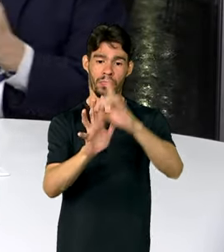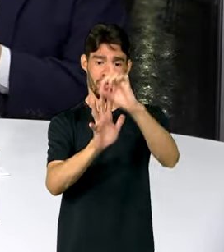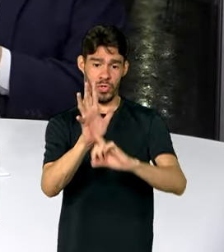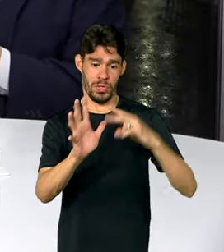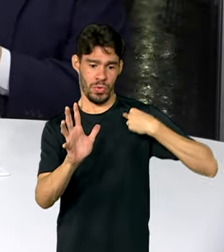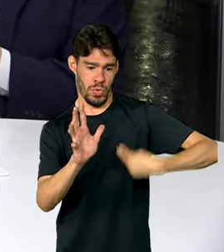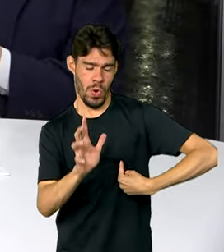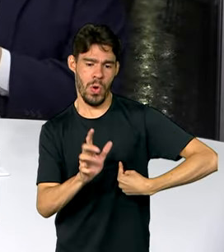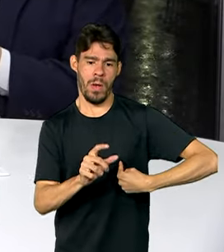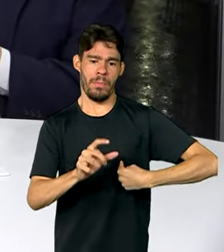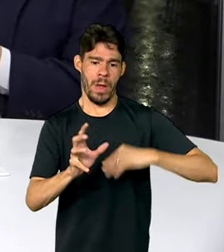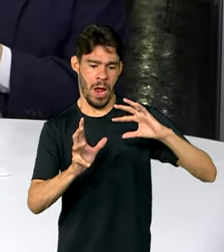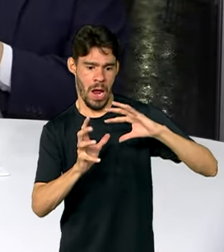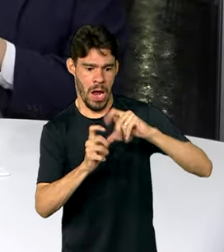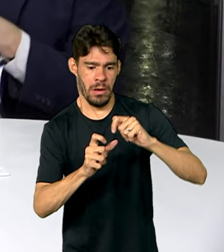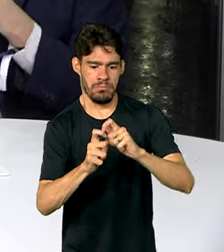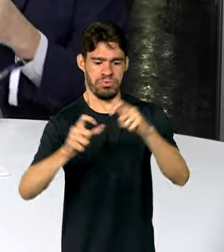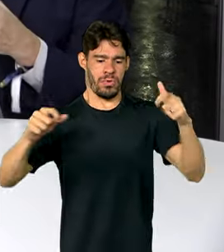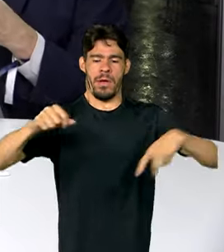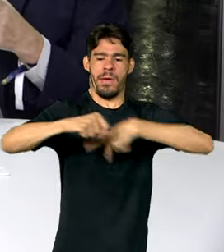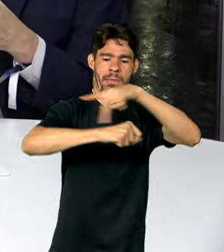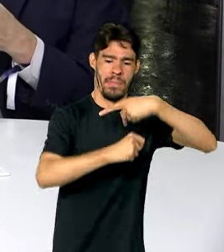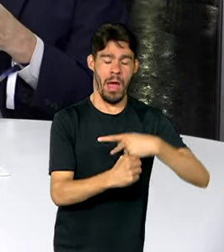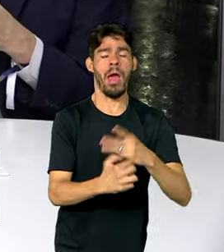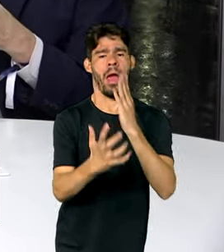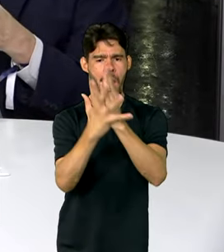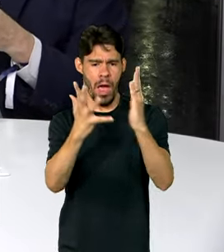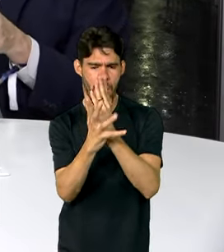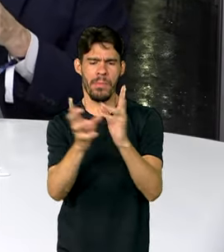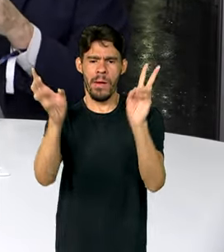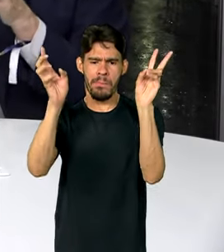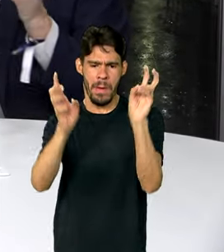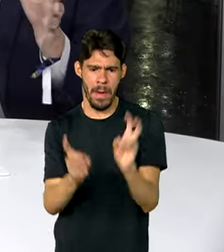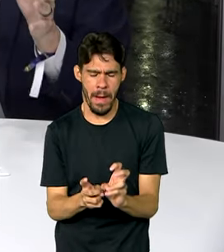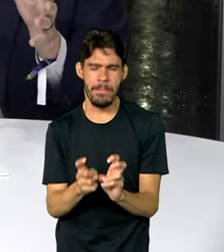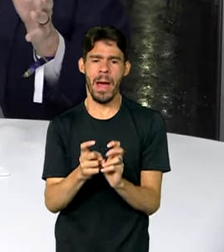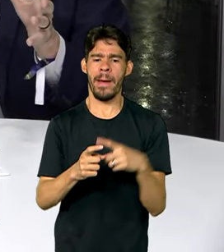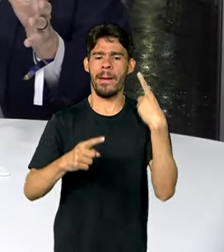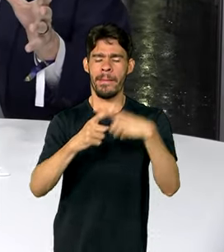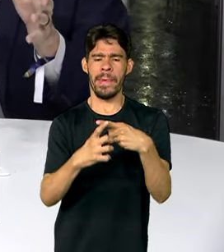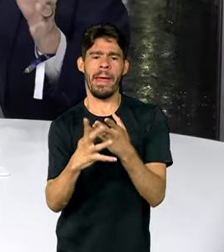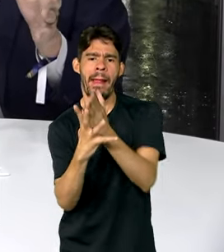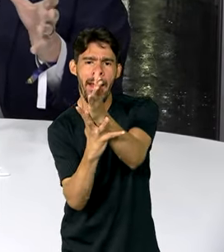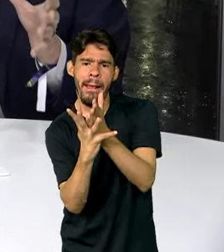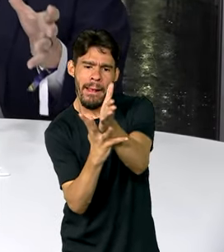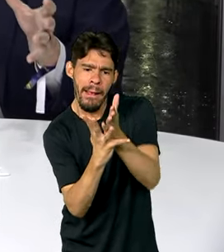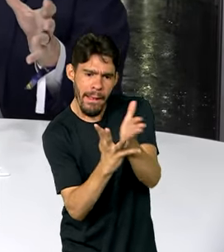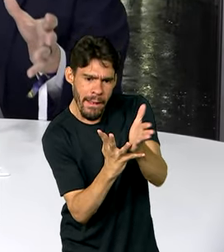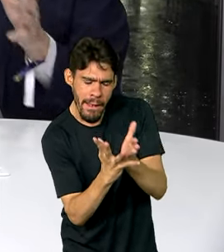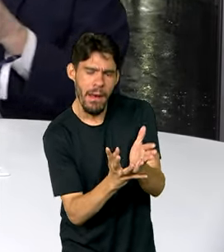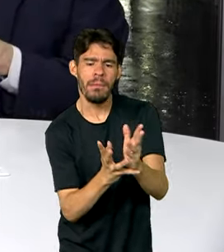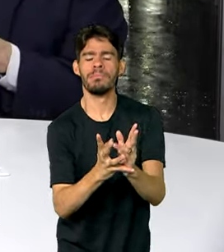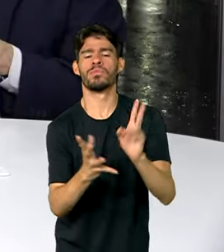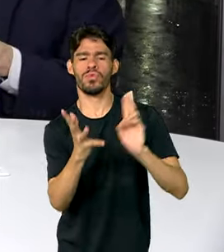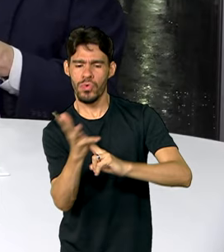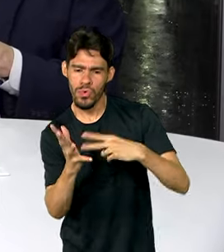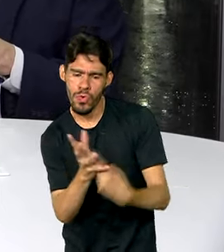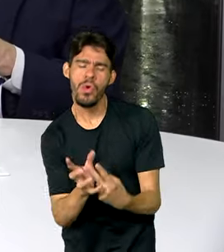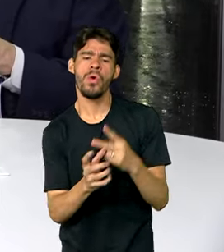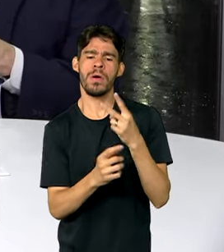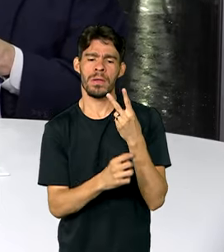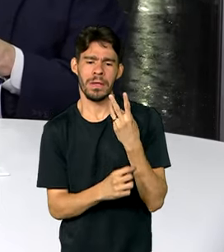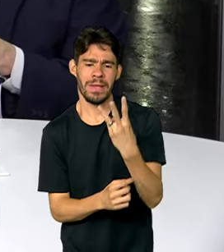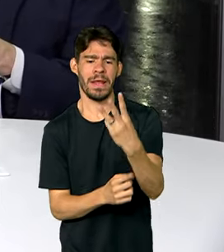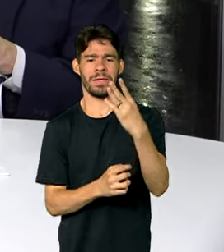humanos em boa parte do planeta. Então, esses são alguns dos temas, porque cada eixo ele se traduz em três